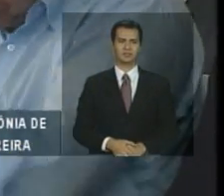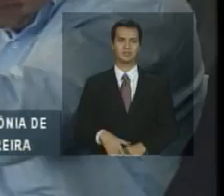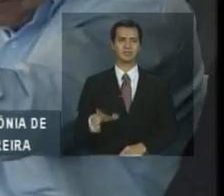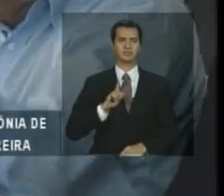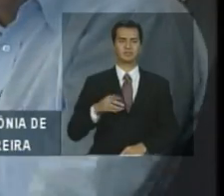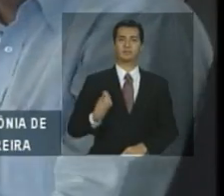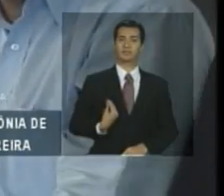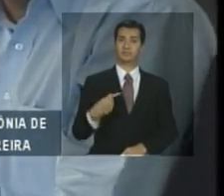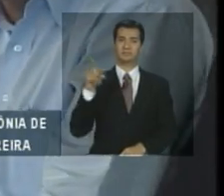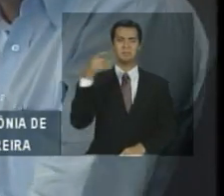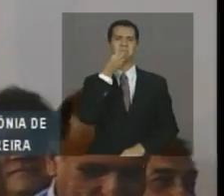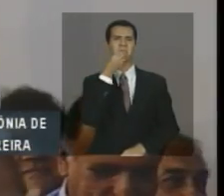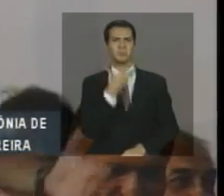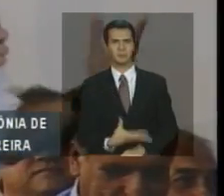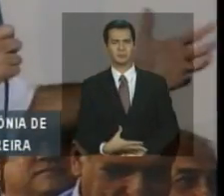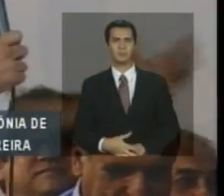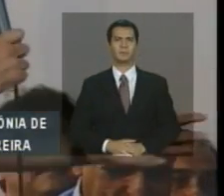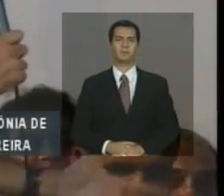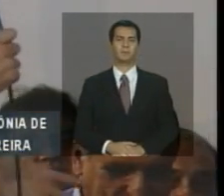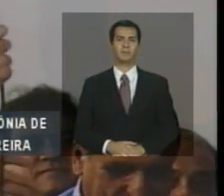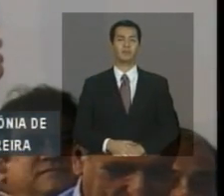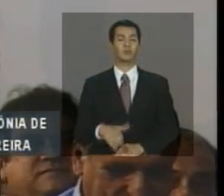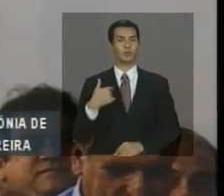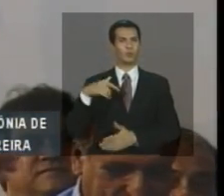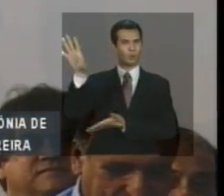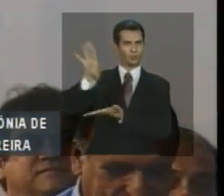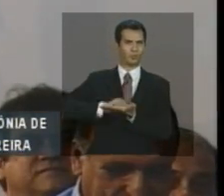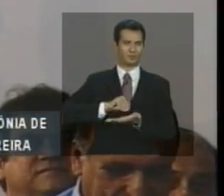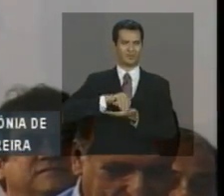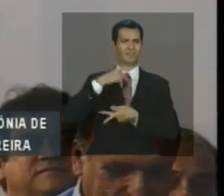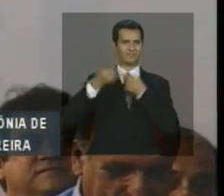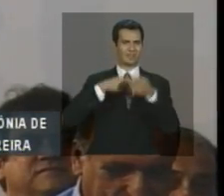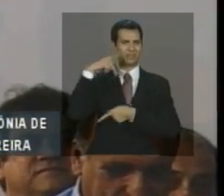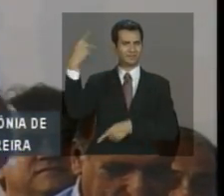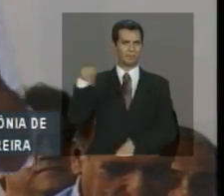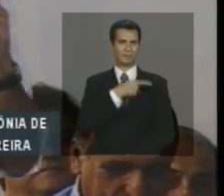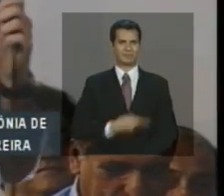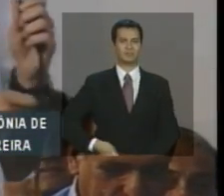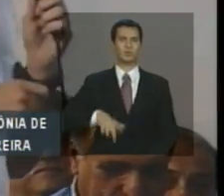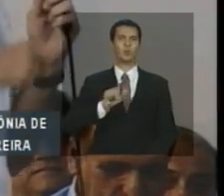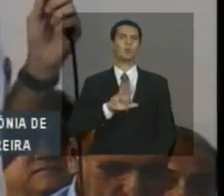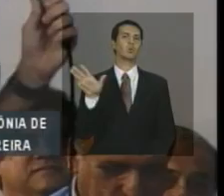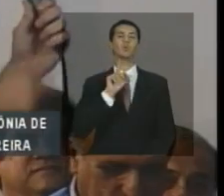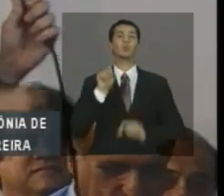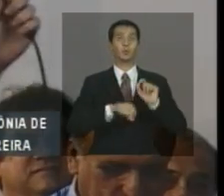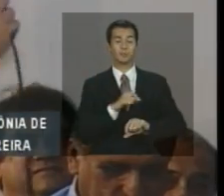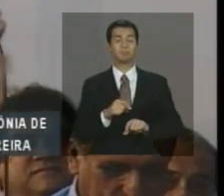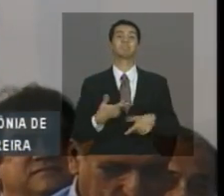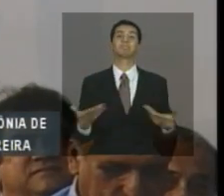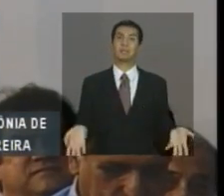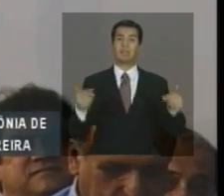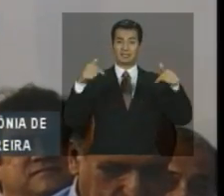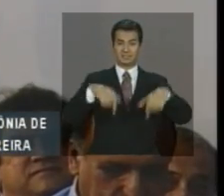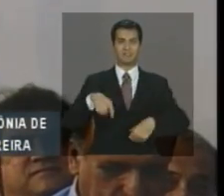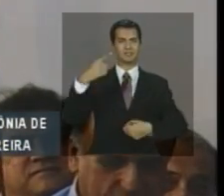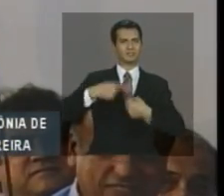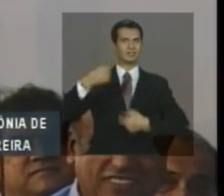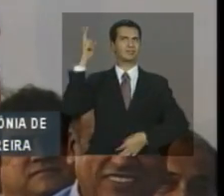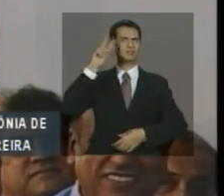certo? Então é o seguinte, quer dizer, eu acho que parafraseando aqui o nosso querido Lula, é o seguinte, nunca antes na história dessa